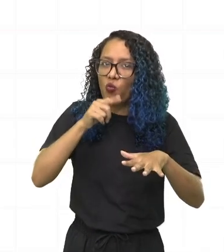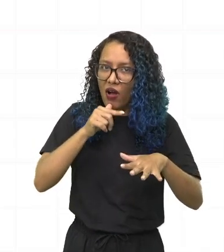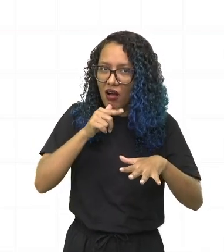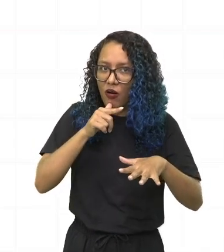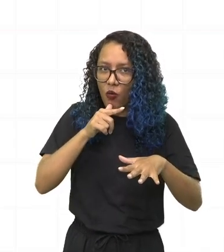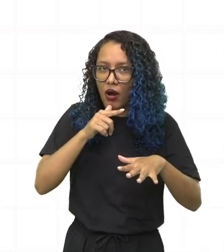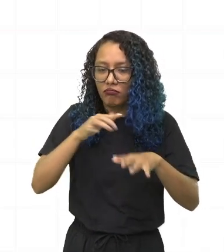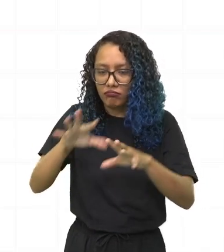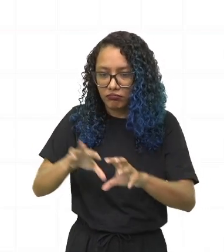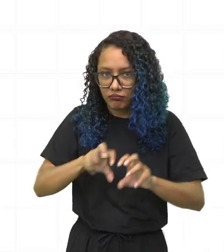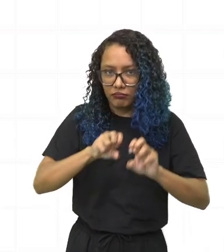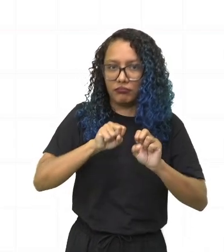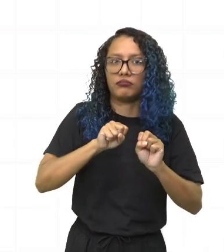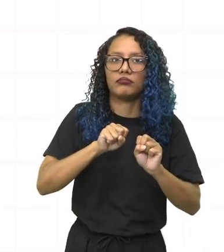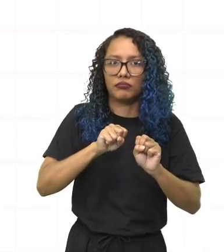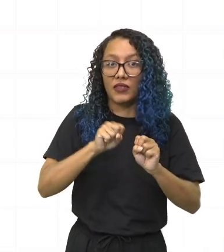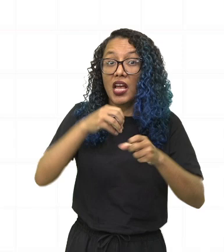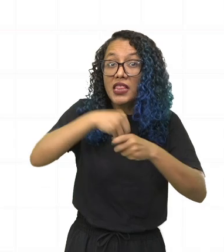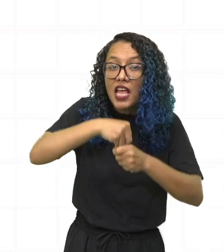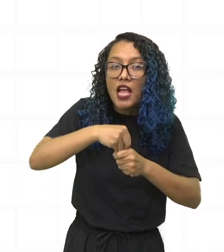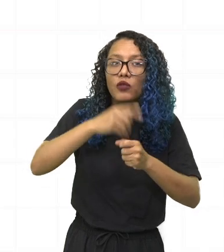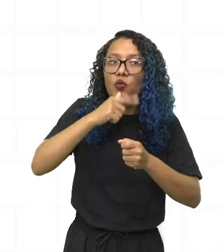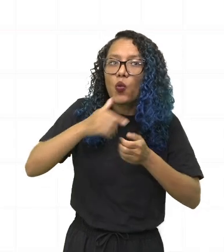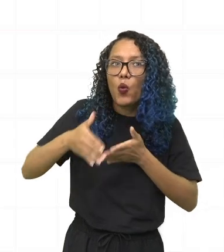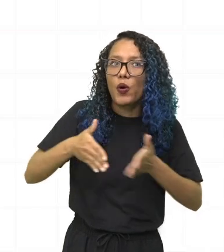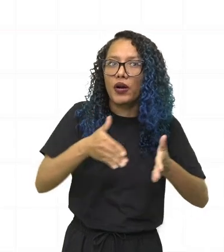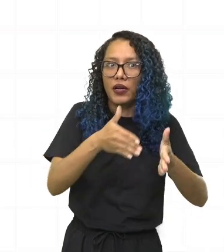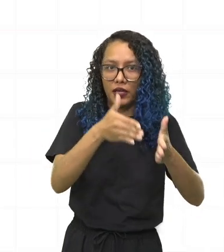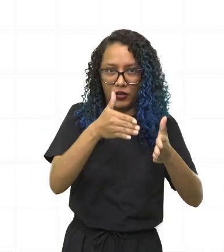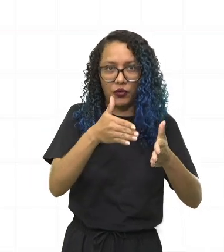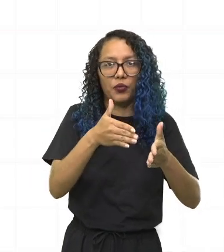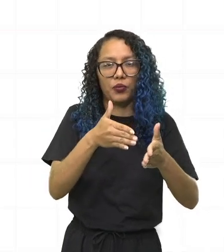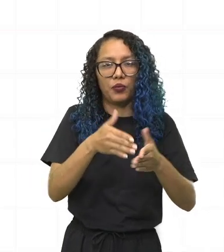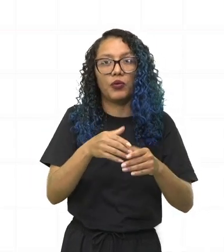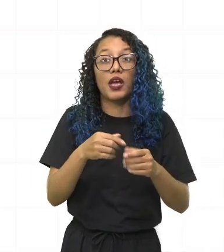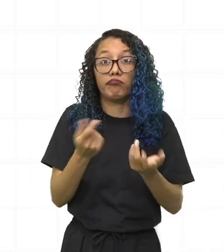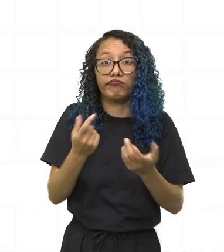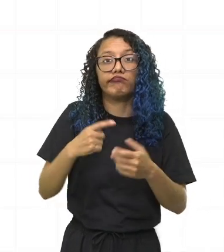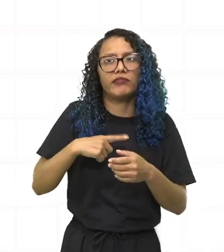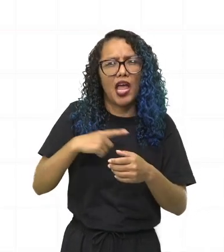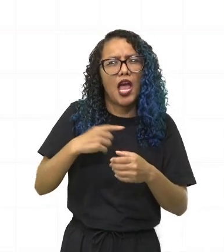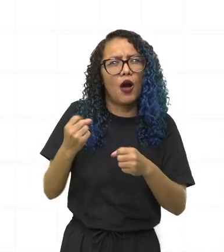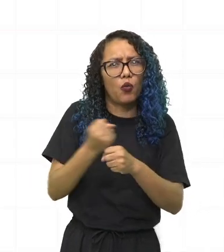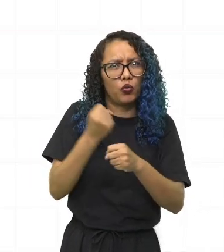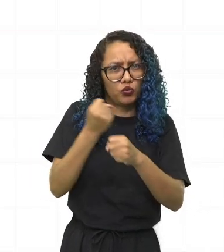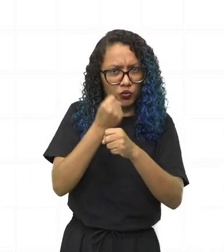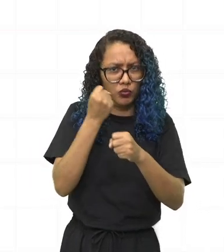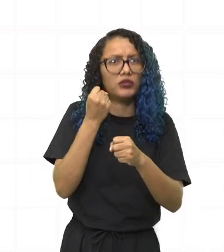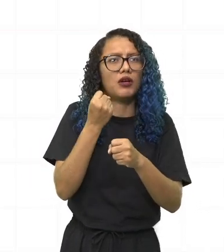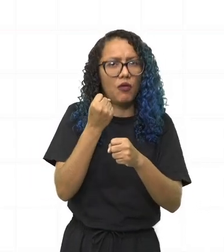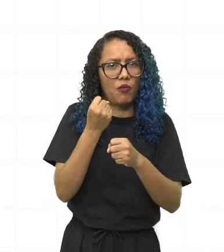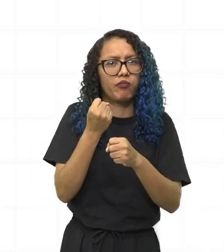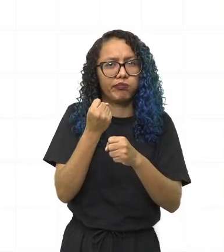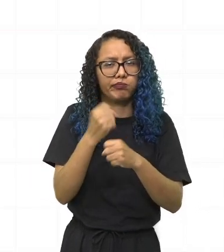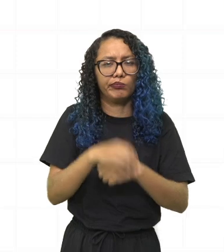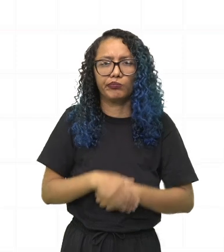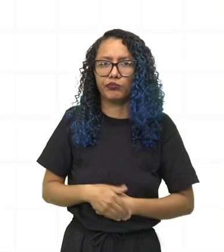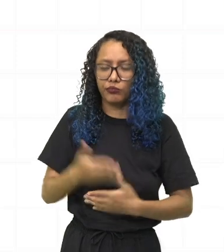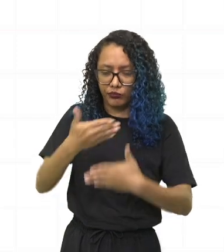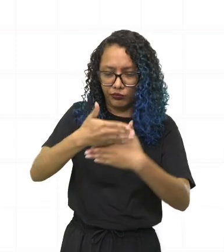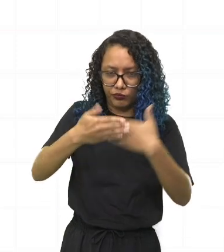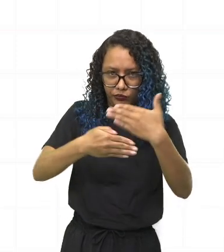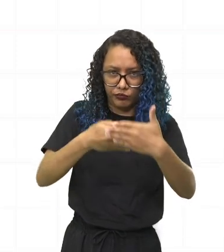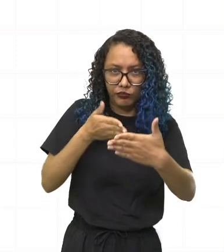né? Geralmente em rios que são represados por barragem, vai ser feita essa captação da água, né?